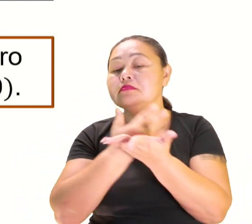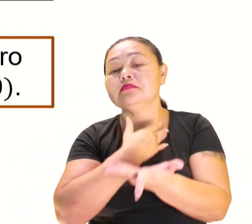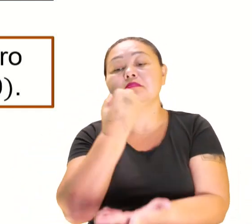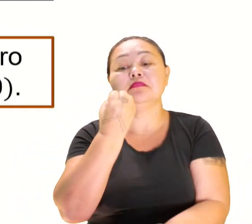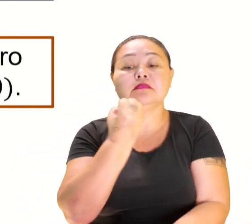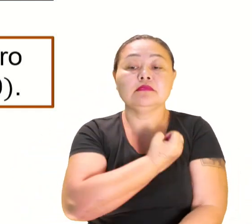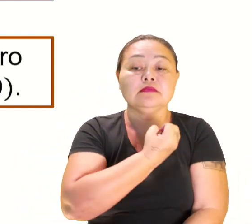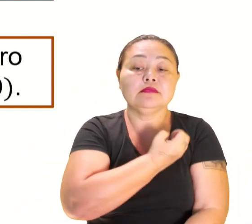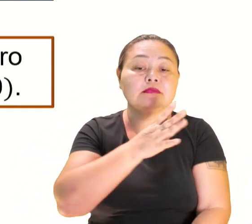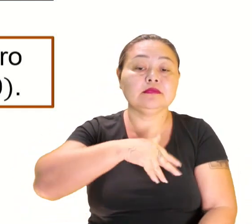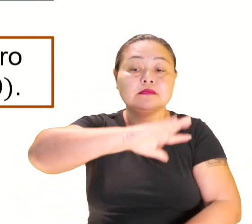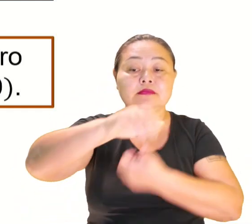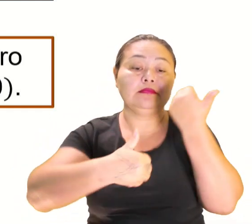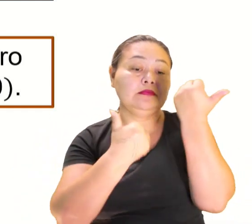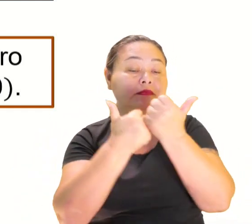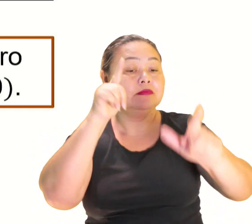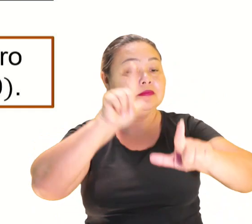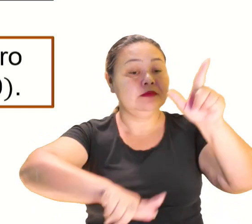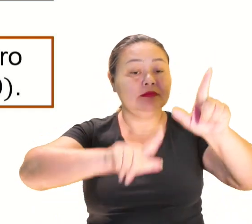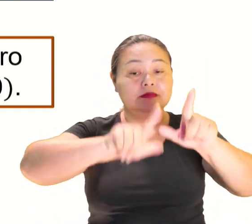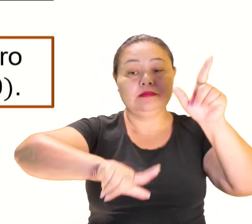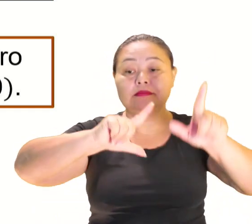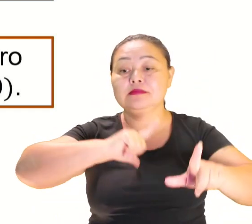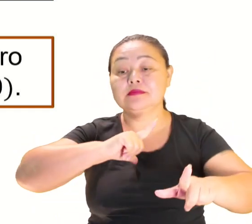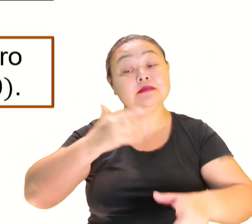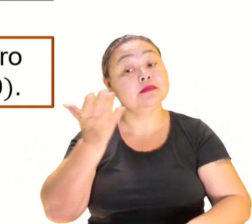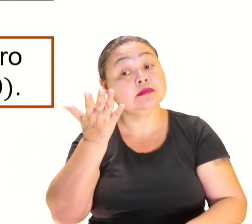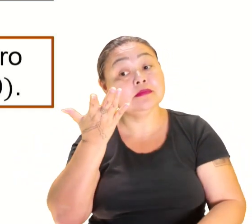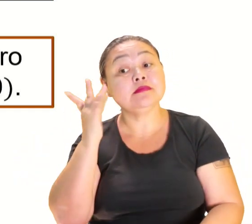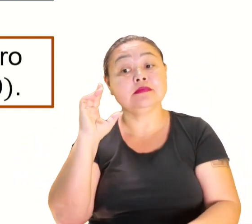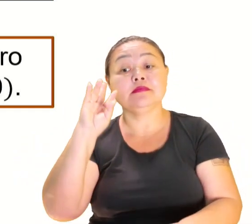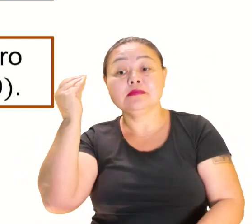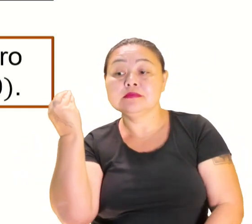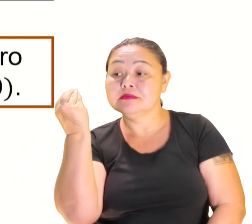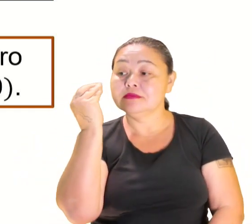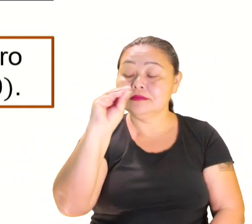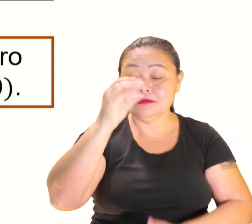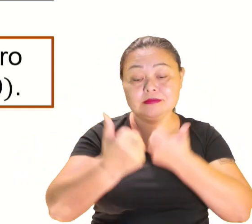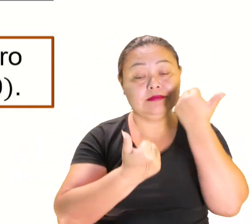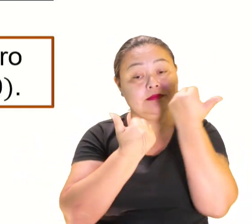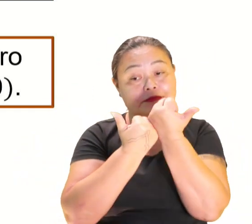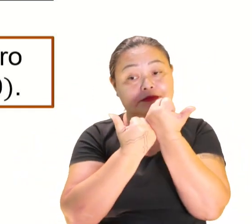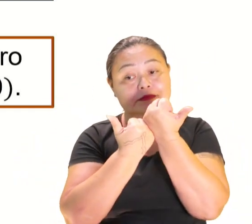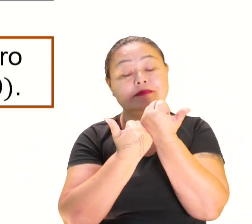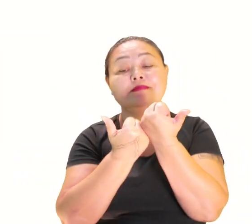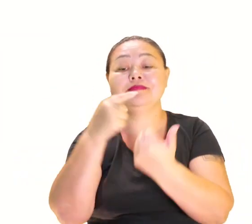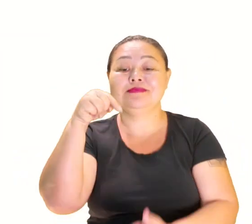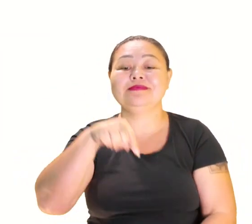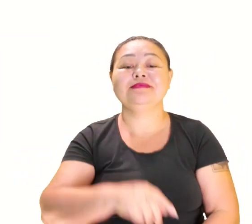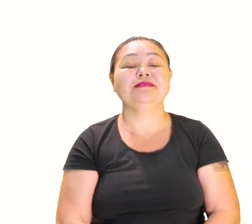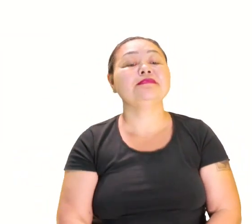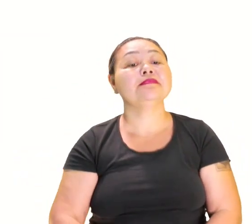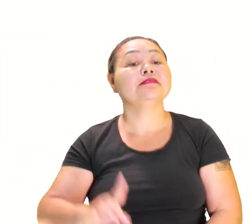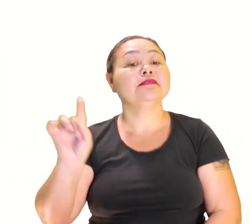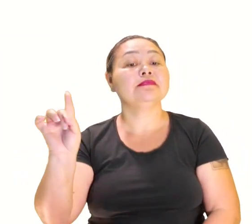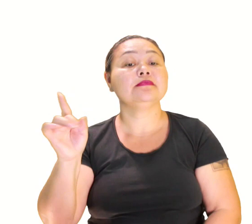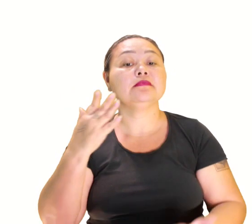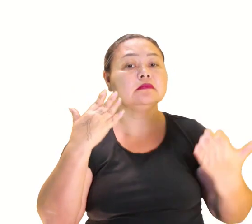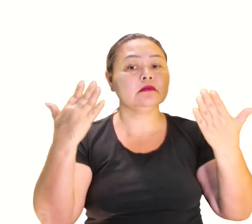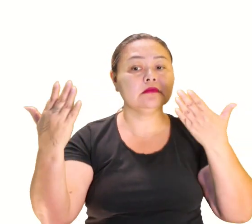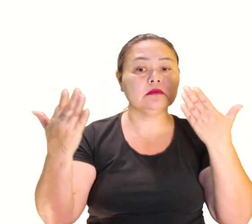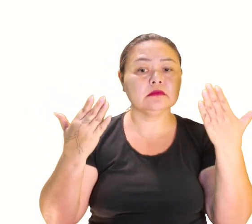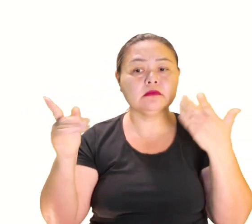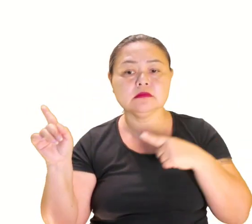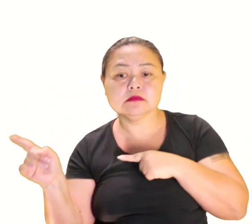gente substitui a incógnita pelo valor numérico desejado. Lembrando certo? do aqui e do aqui. E do aqui. E a gente compara aí